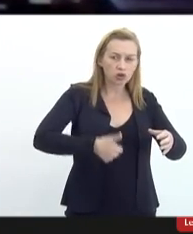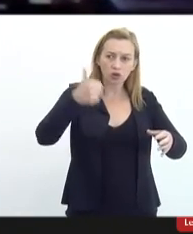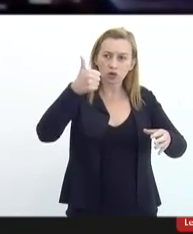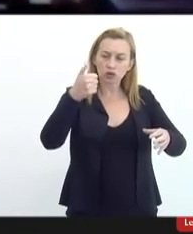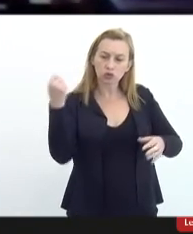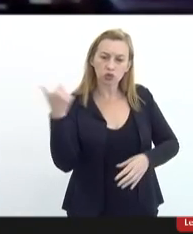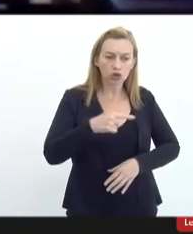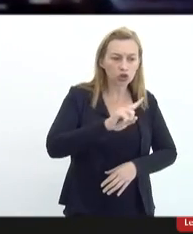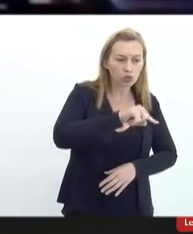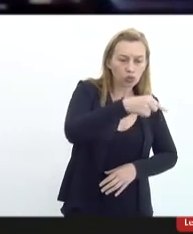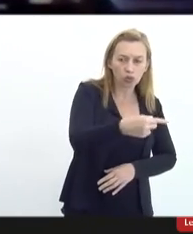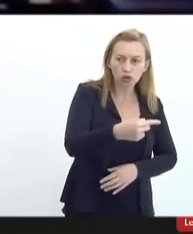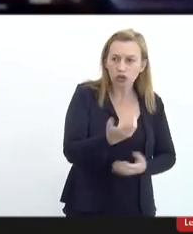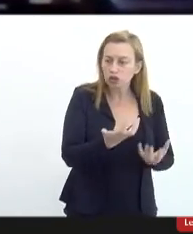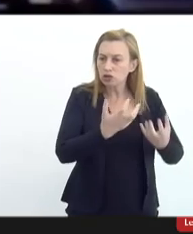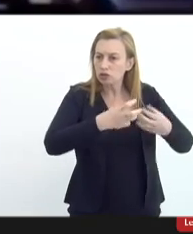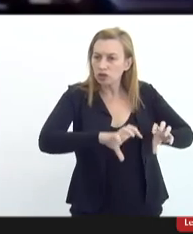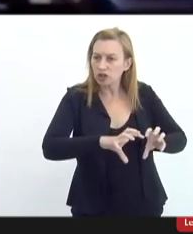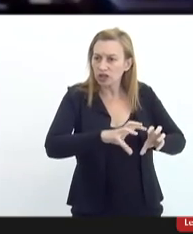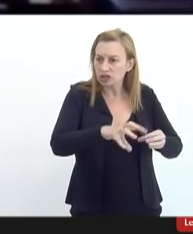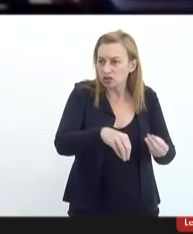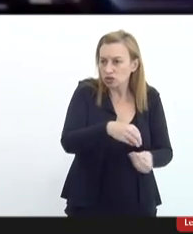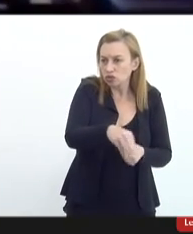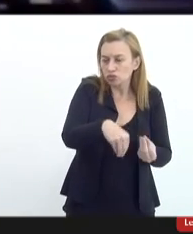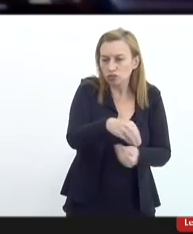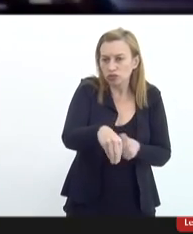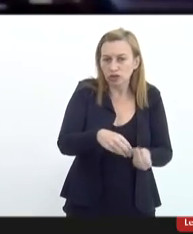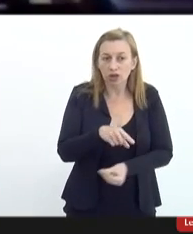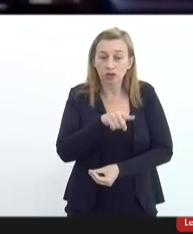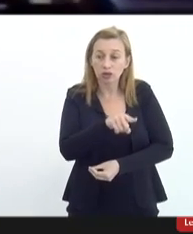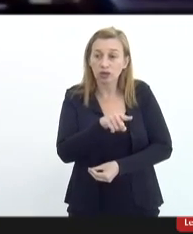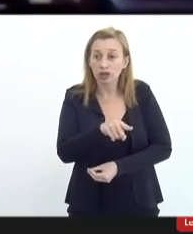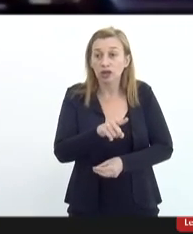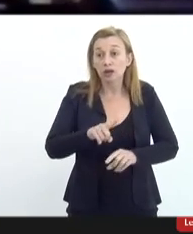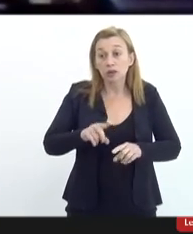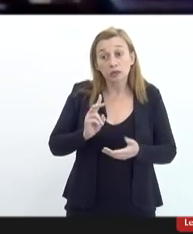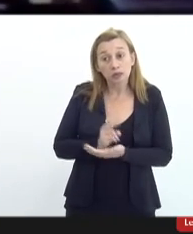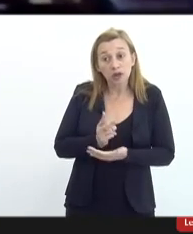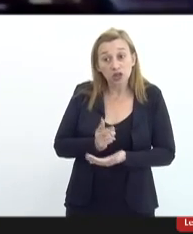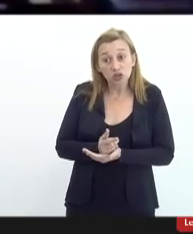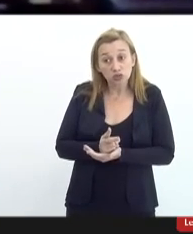não quer se mesclar com ele, apesar de utilizar